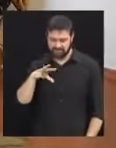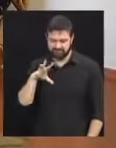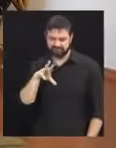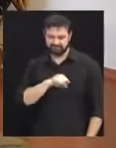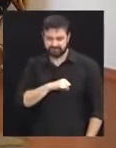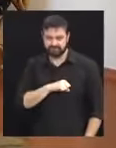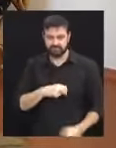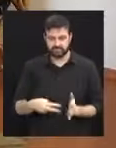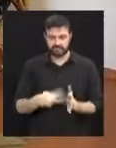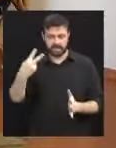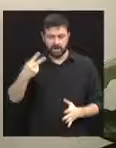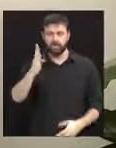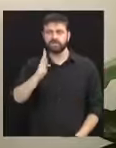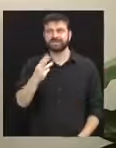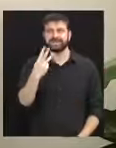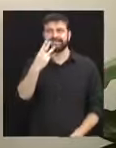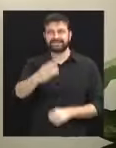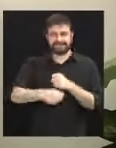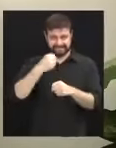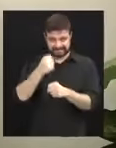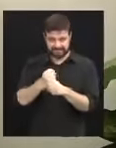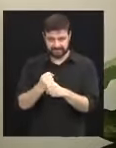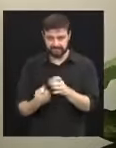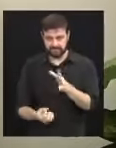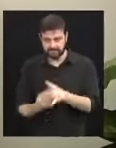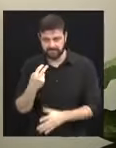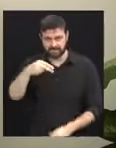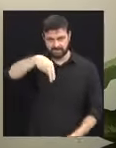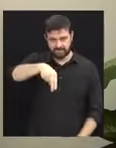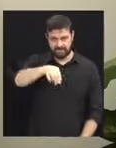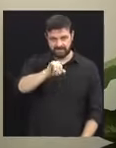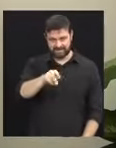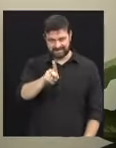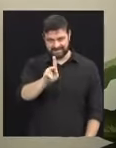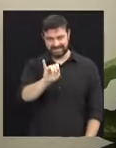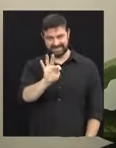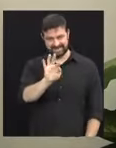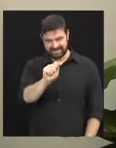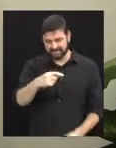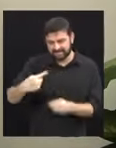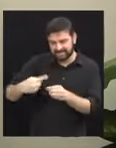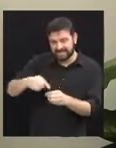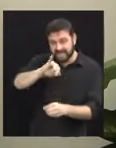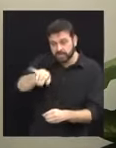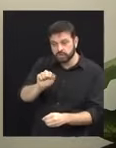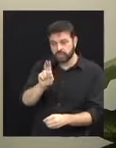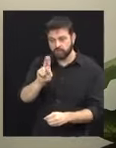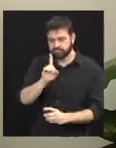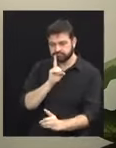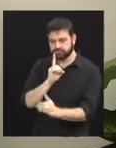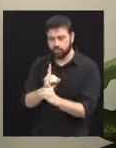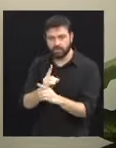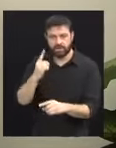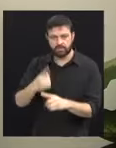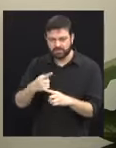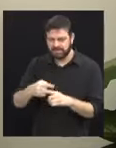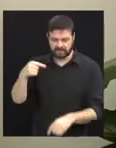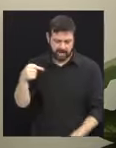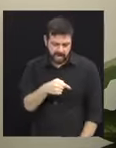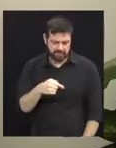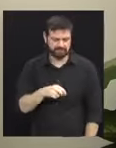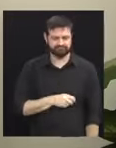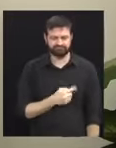adoção faz 3 anos, que foi a Nikita. Eu adotei ela em Jaú. E era por conta que a Lana ficava sempre muito